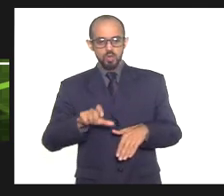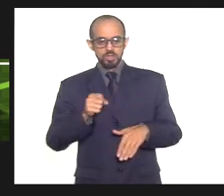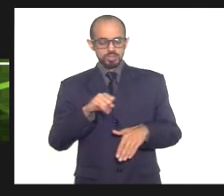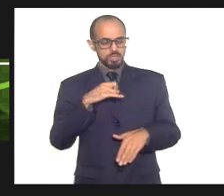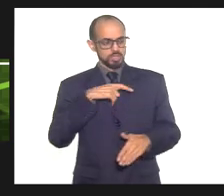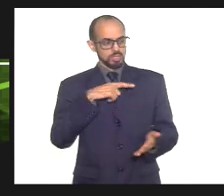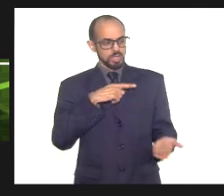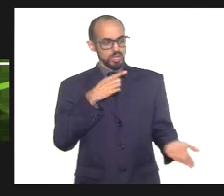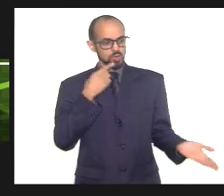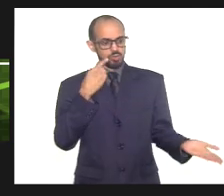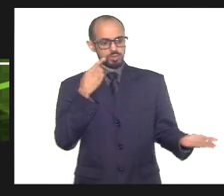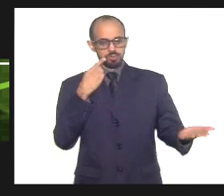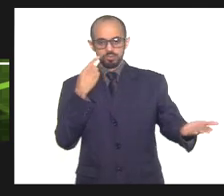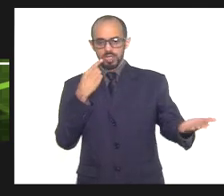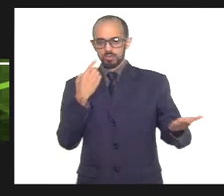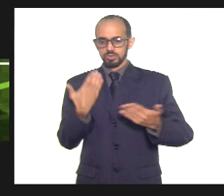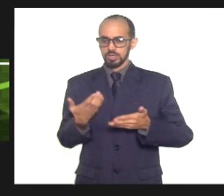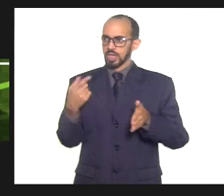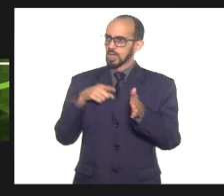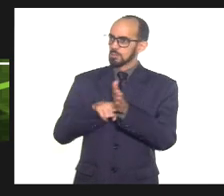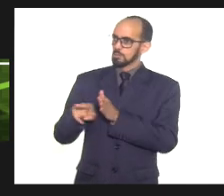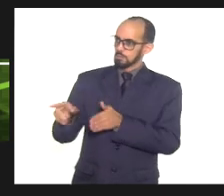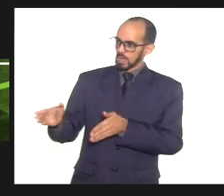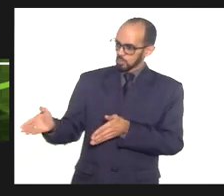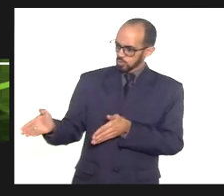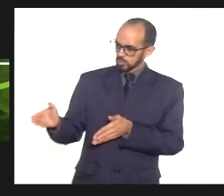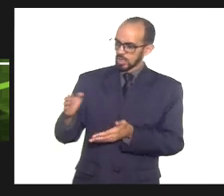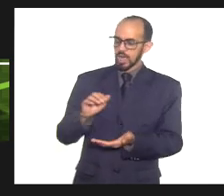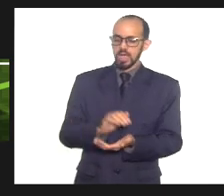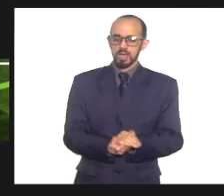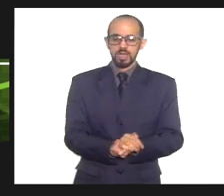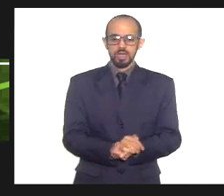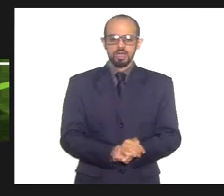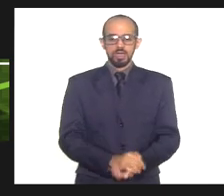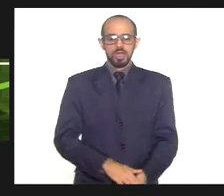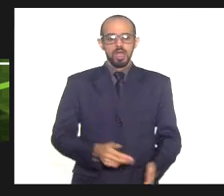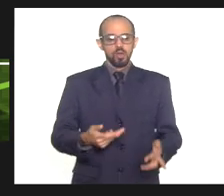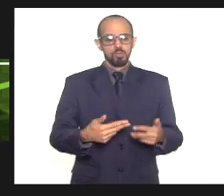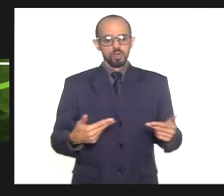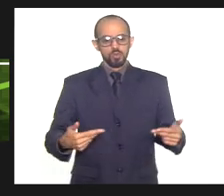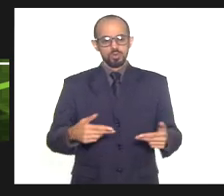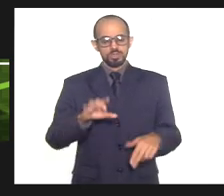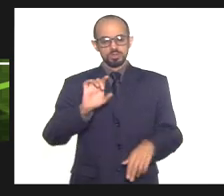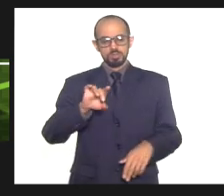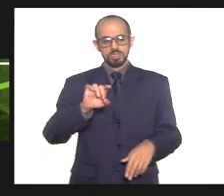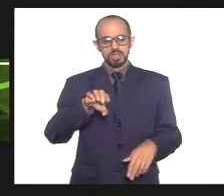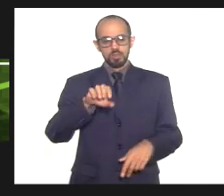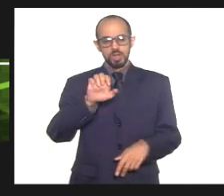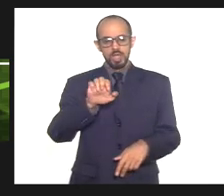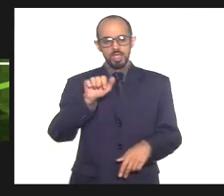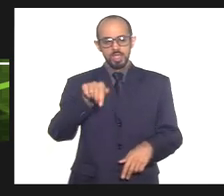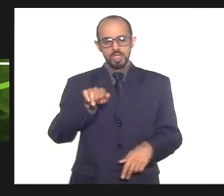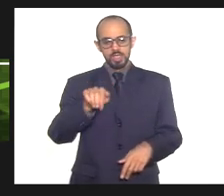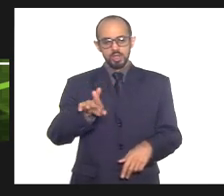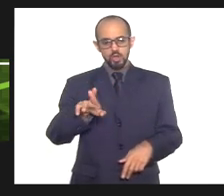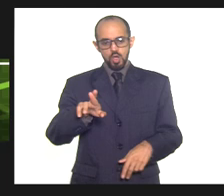algum partícipe que queira fazer alguma questão específica para a Equinor, porque depois da total